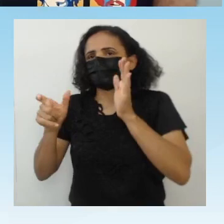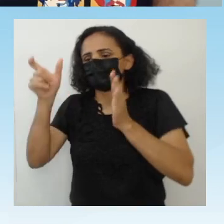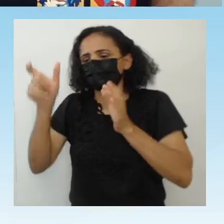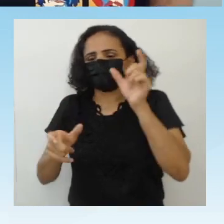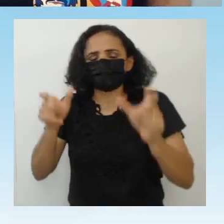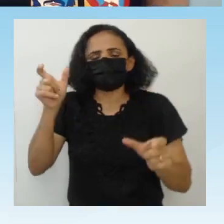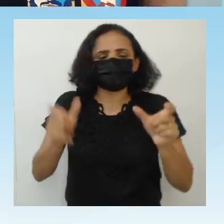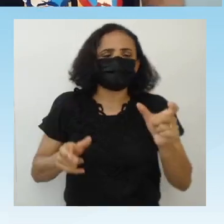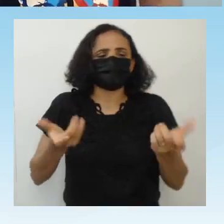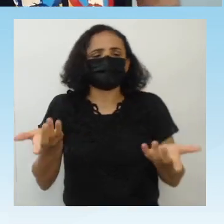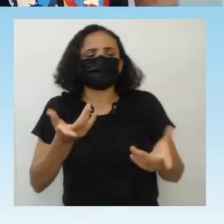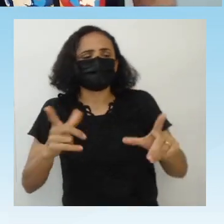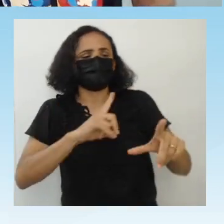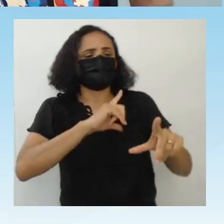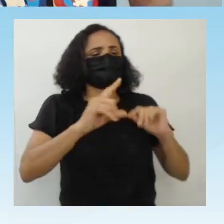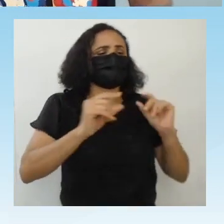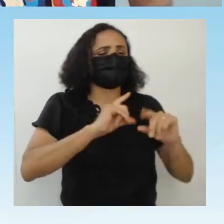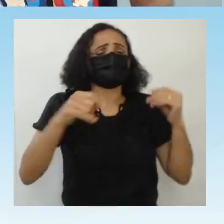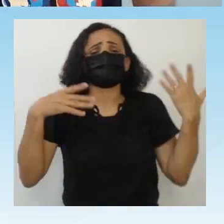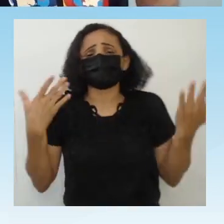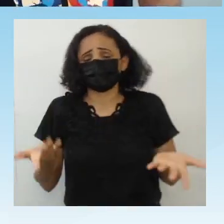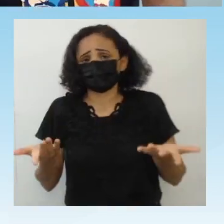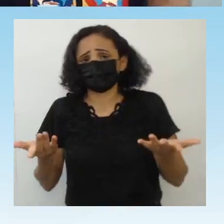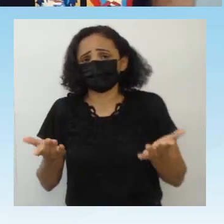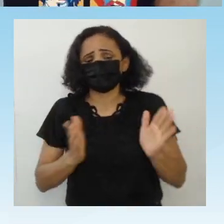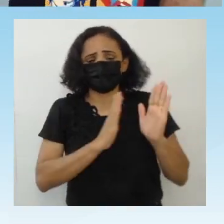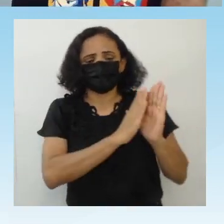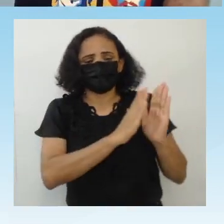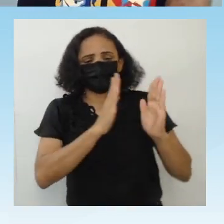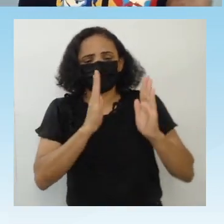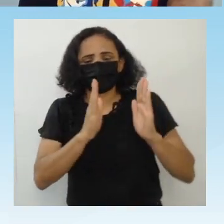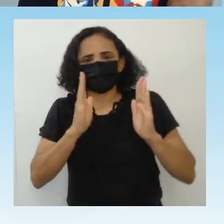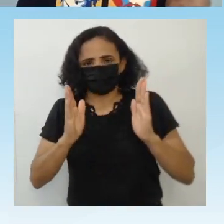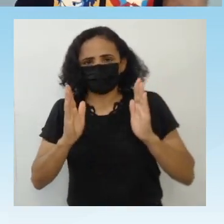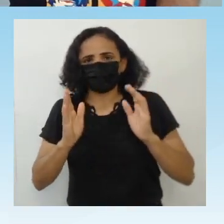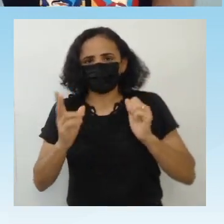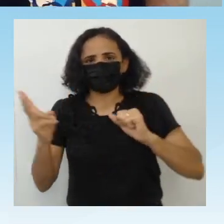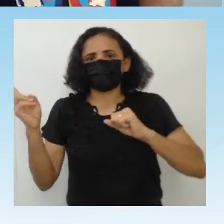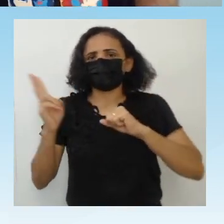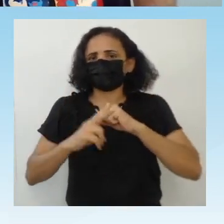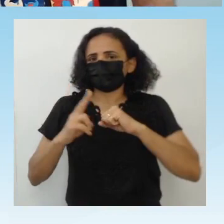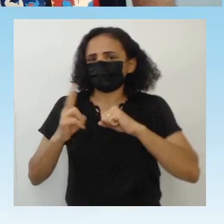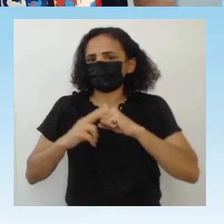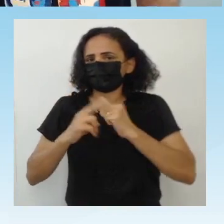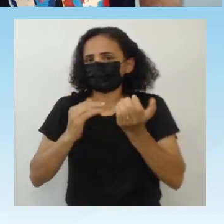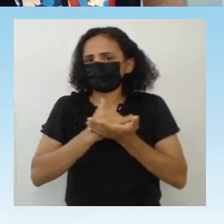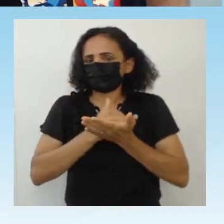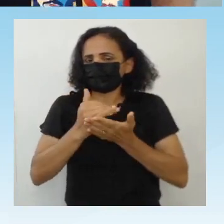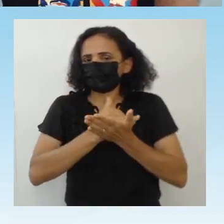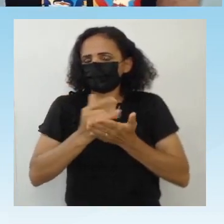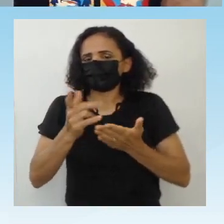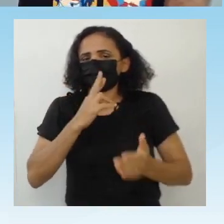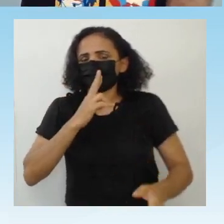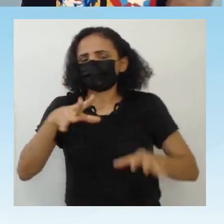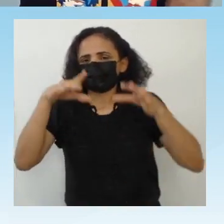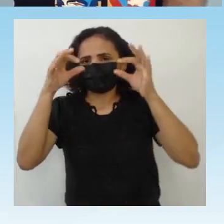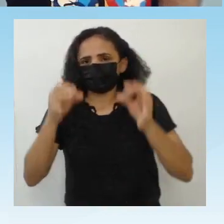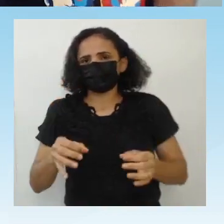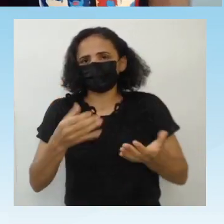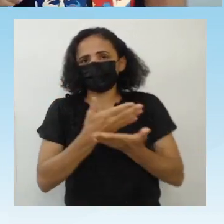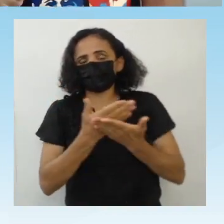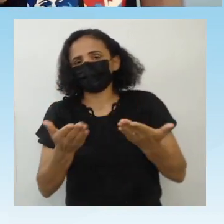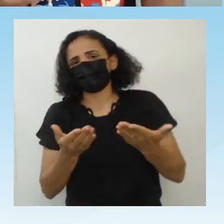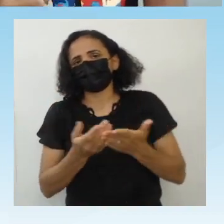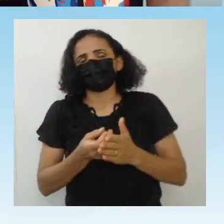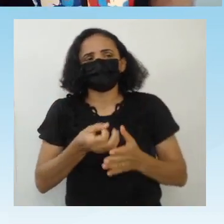Então você percebe que cada letra começa por um verbo e é justamente o verbo que vai dar o caminho da tua resposta. O texto não